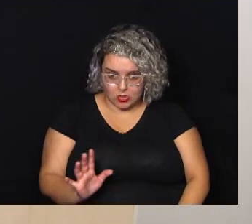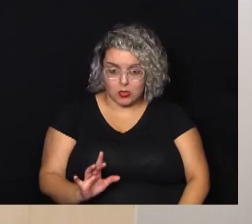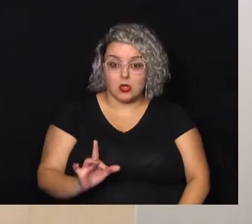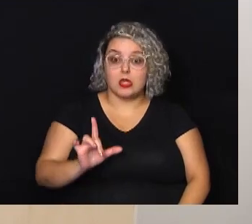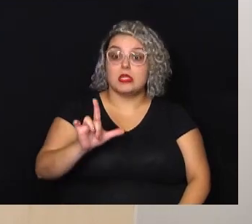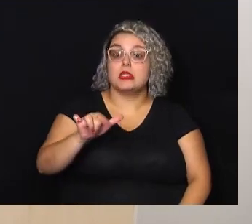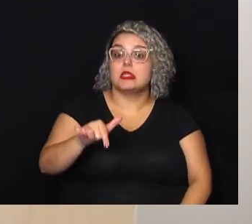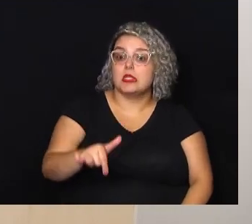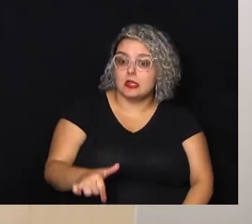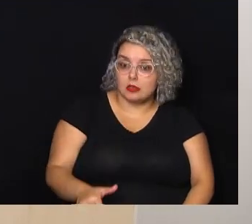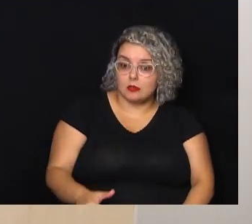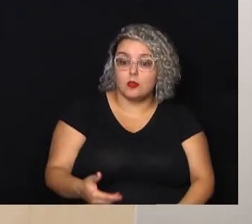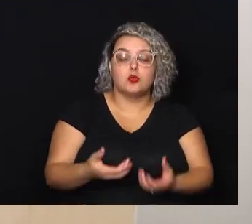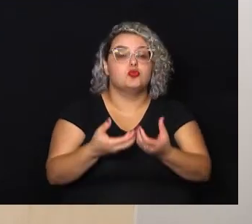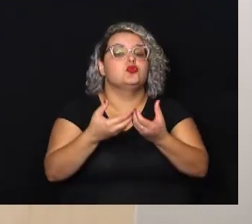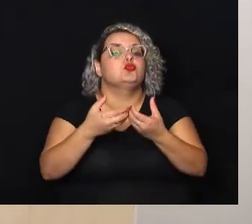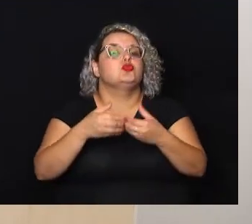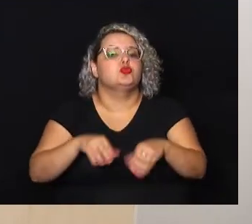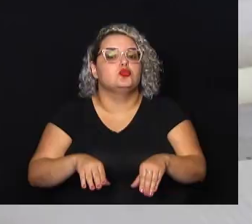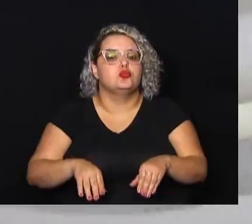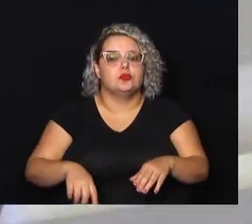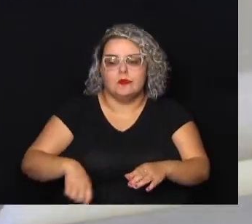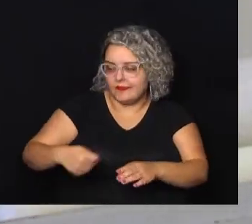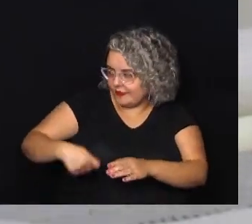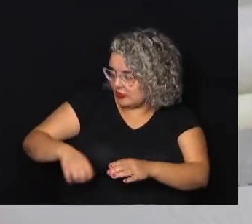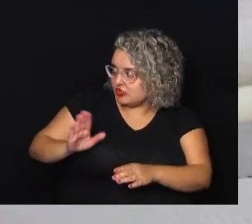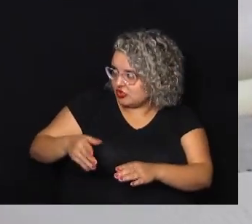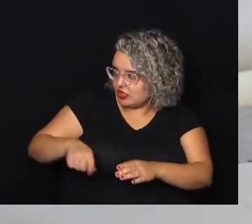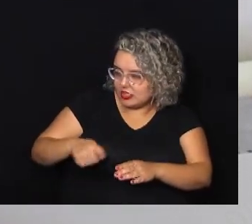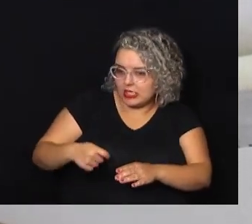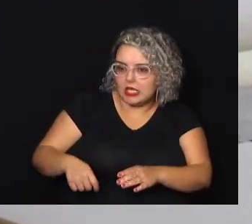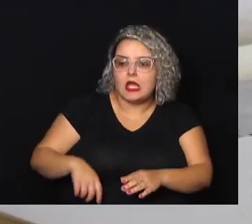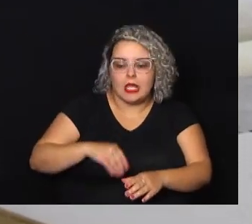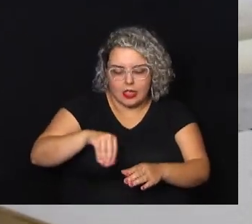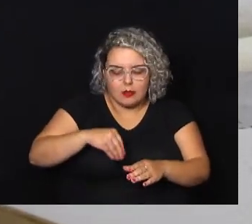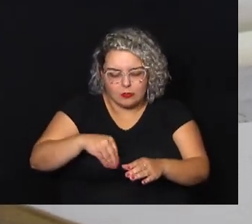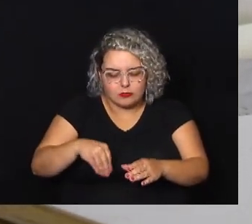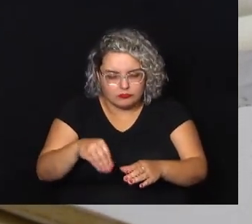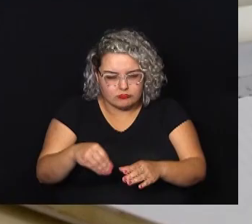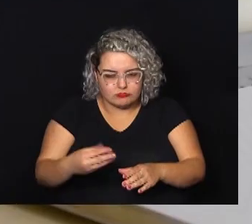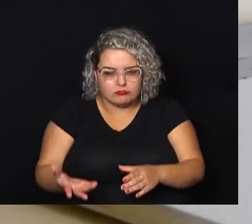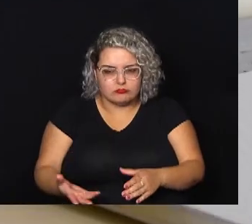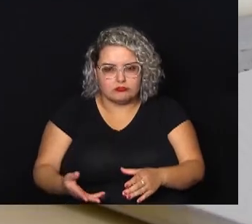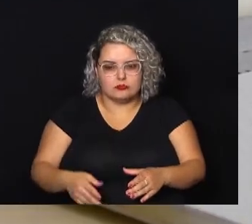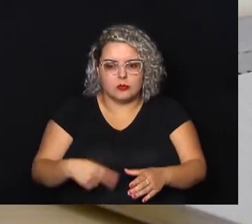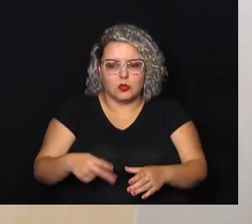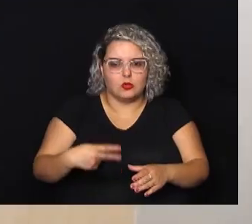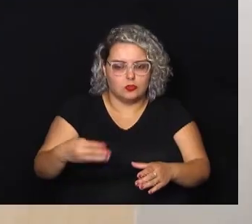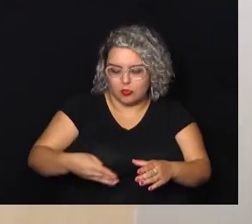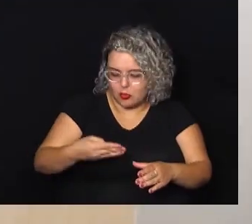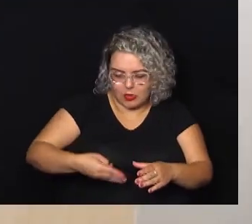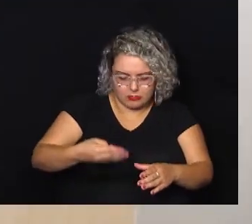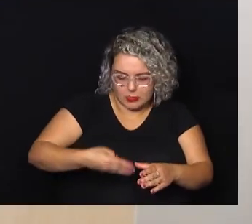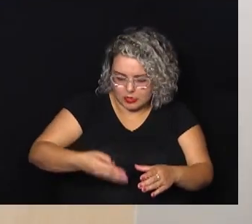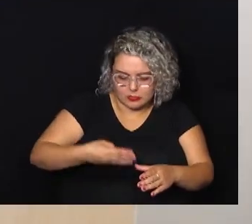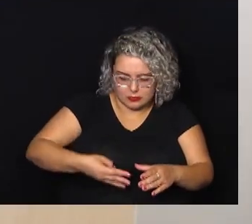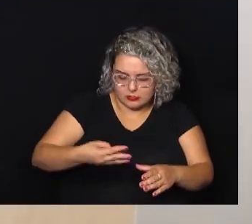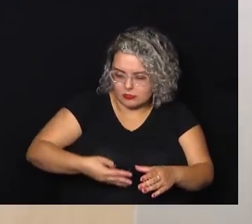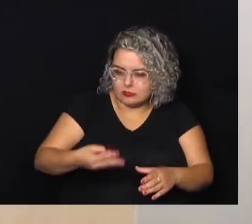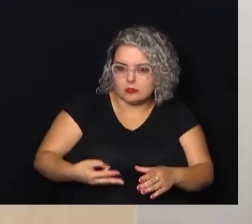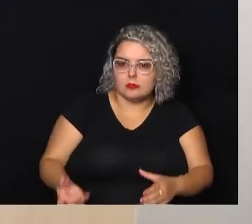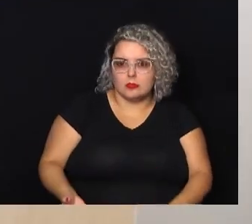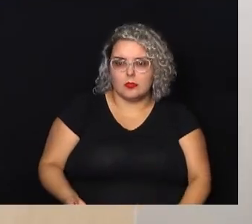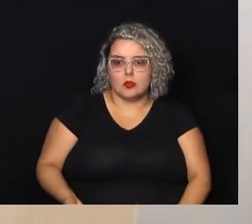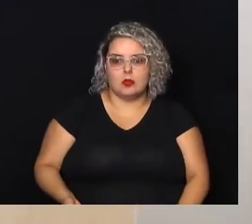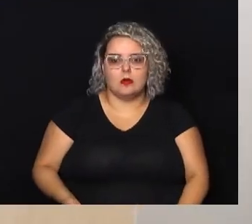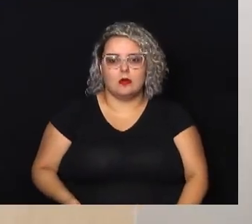também. Colocamos o ovo. Você já bateu o ovo, inclusive, dei uma né? misturadinha nele no garfinho ali. Tá,